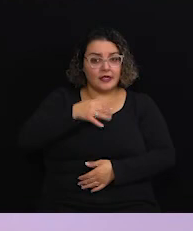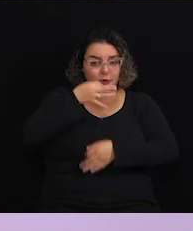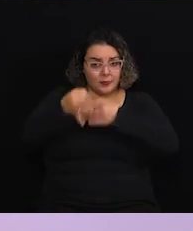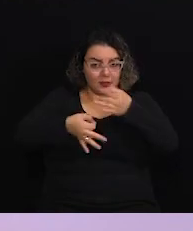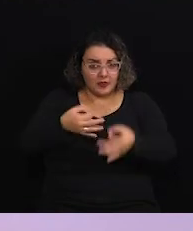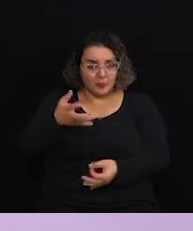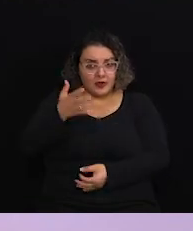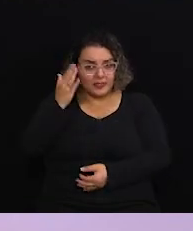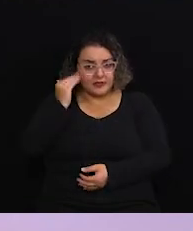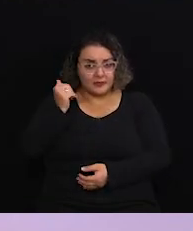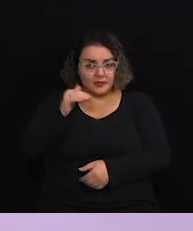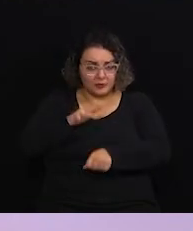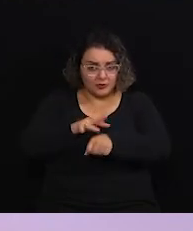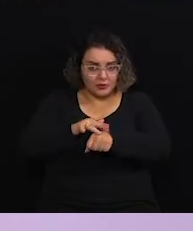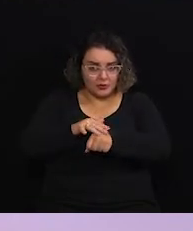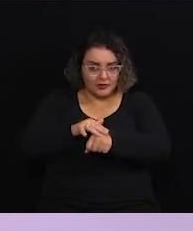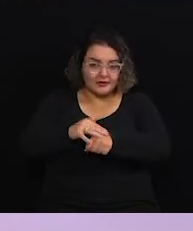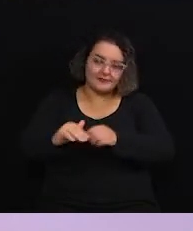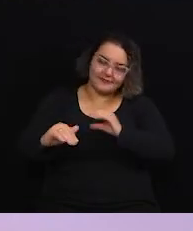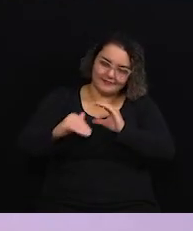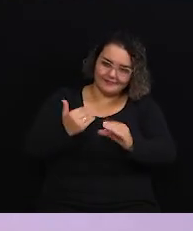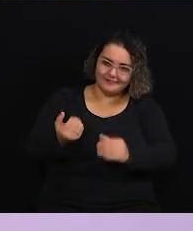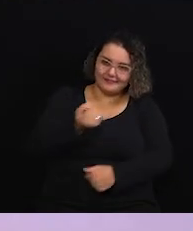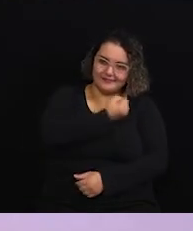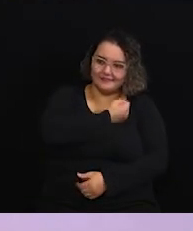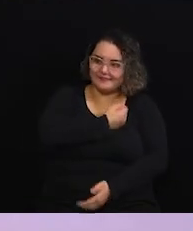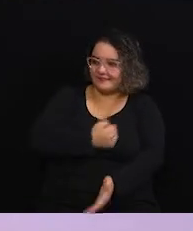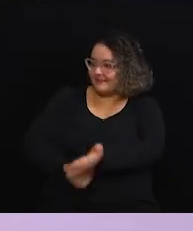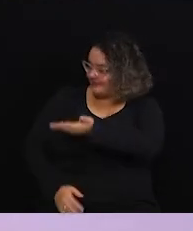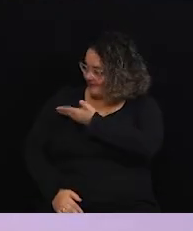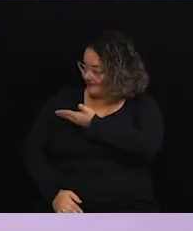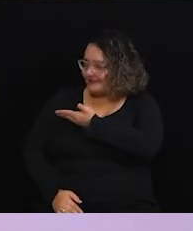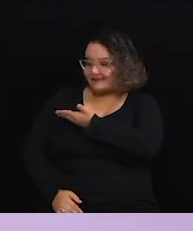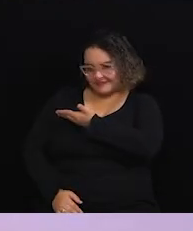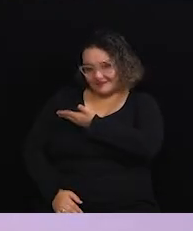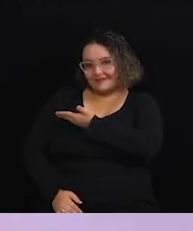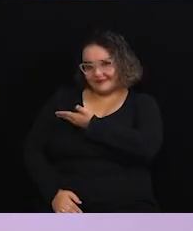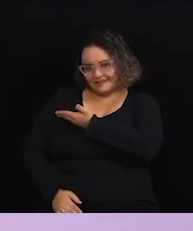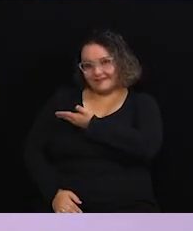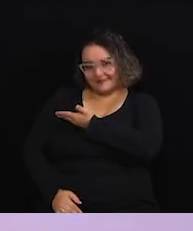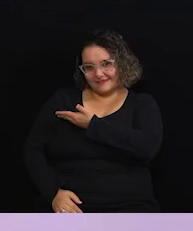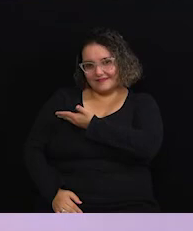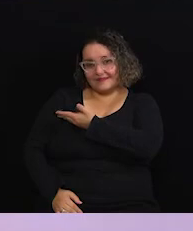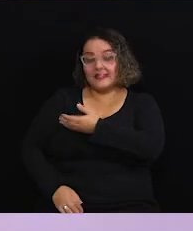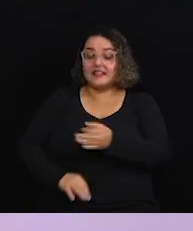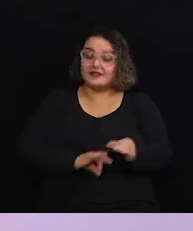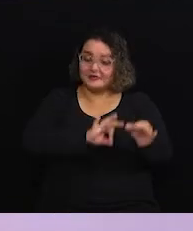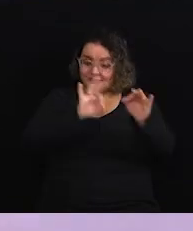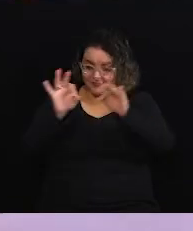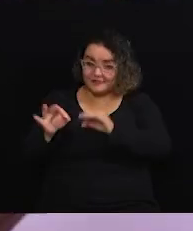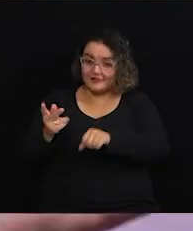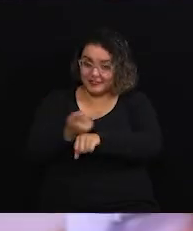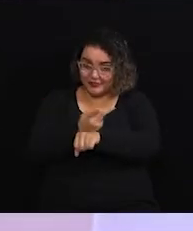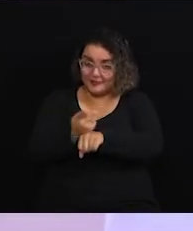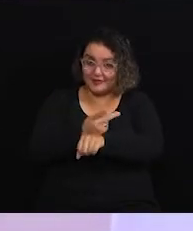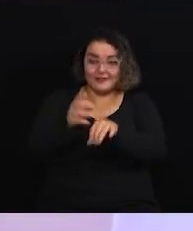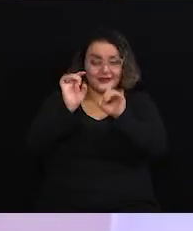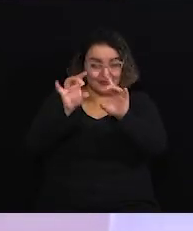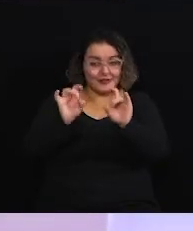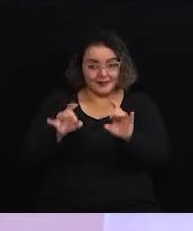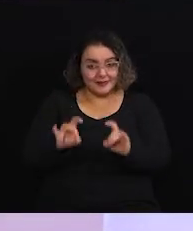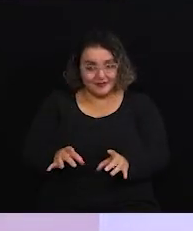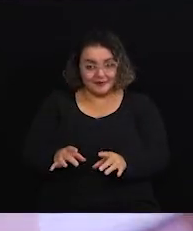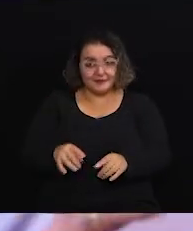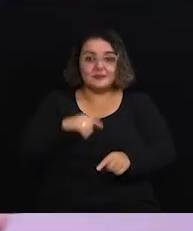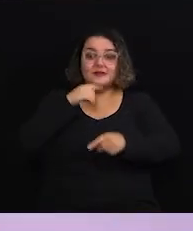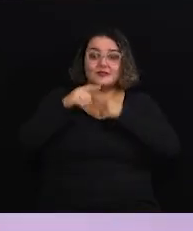alguma sugestão, quer saber sobre alguma doença? É só mandar para esse número que está aparecendo aí no seu vídeo, que a gente vai atrás de um especialista, como fizemos